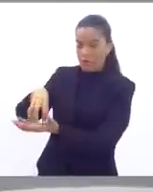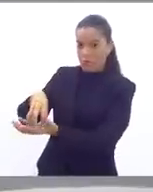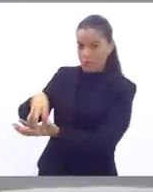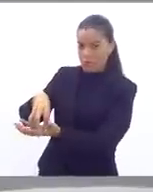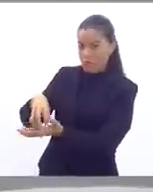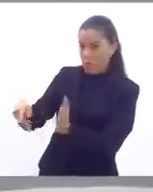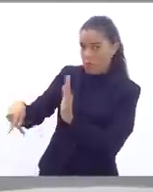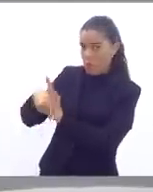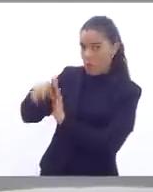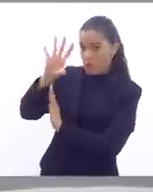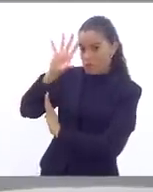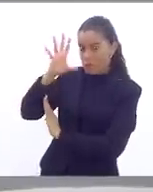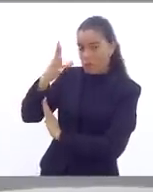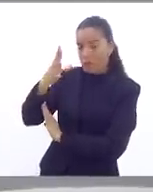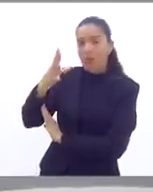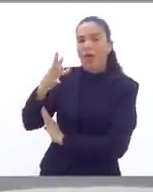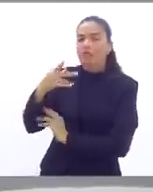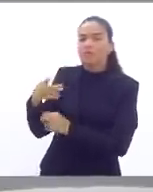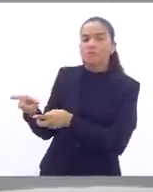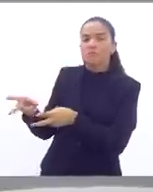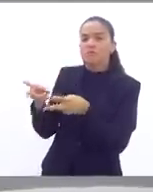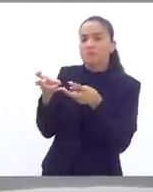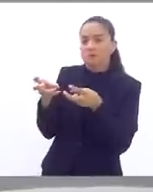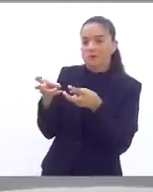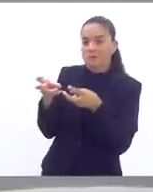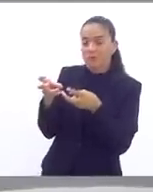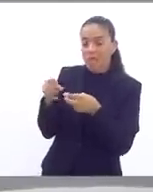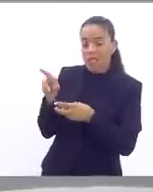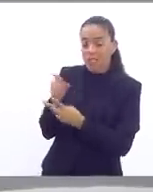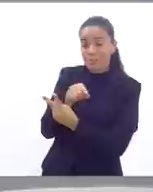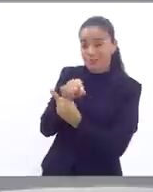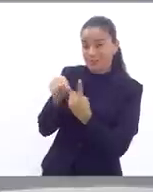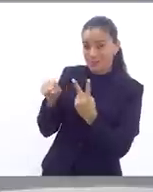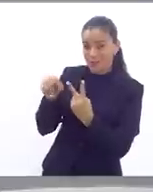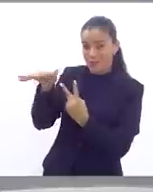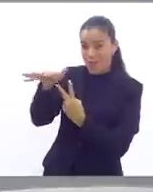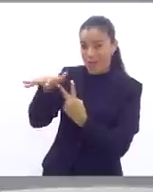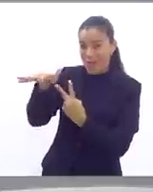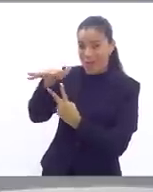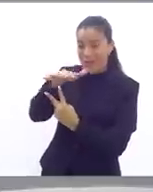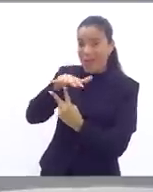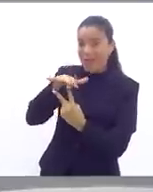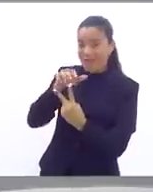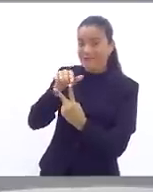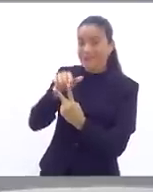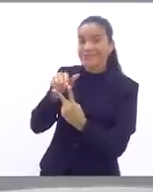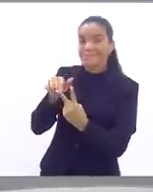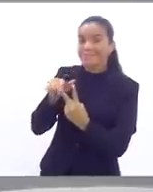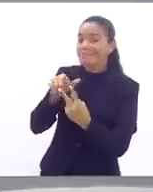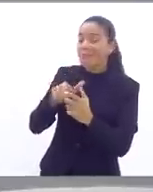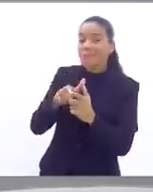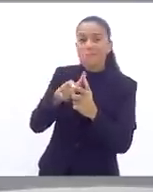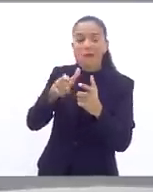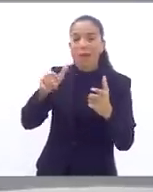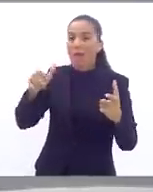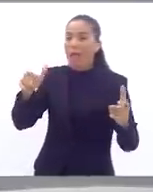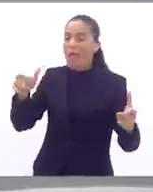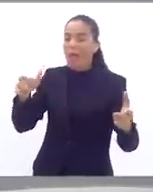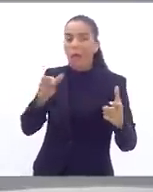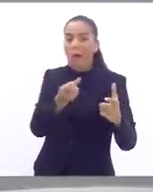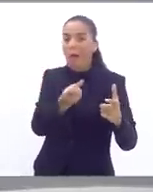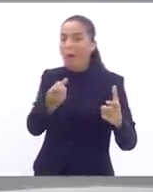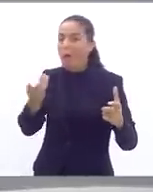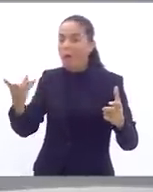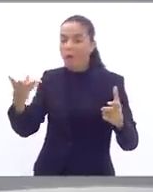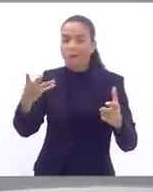solução e a gente percebe que exatamente dessas duas áreas de onde vem o maior número de